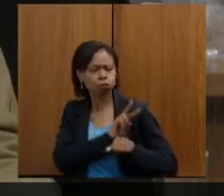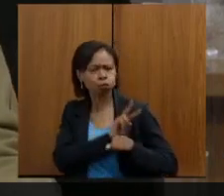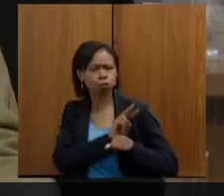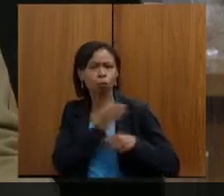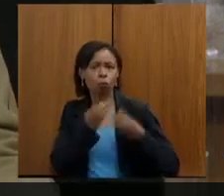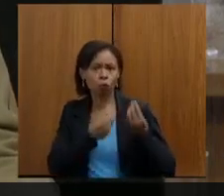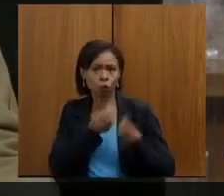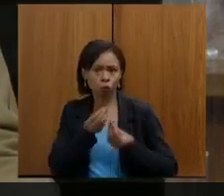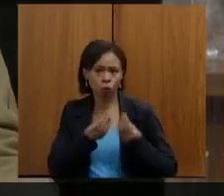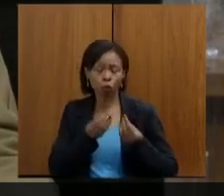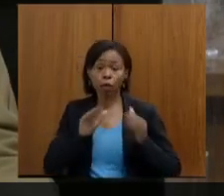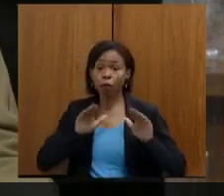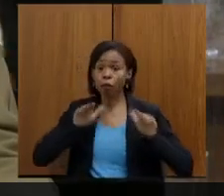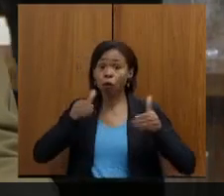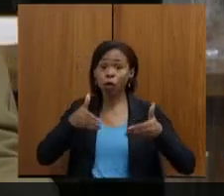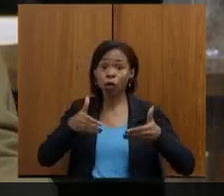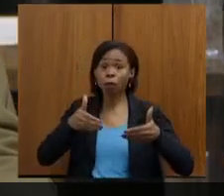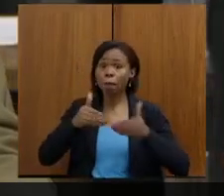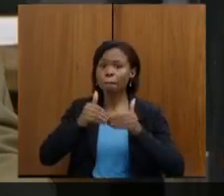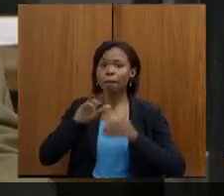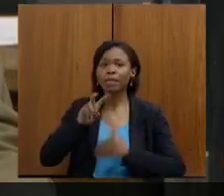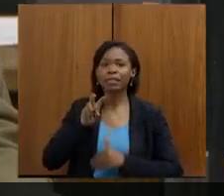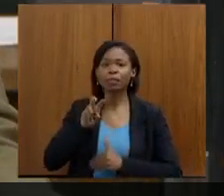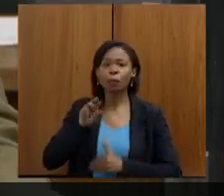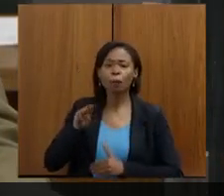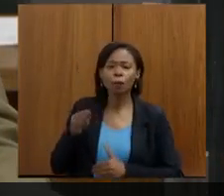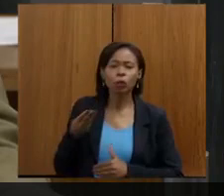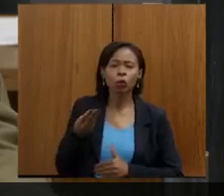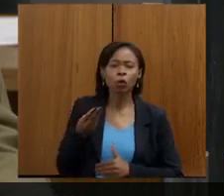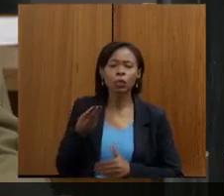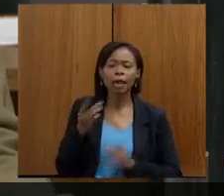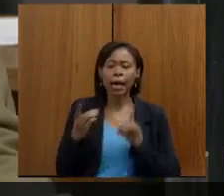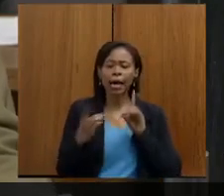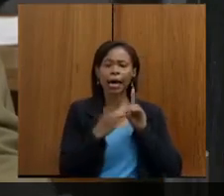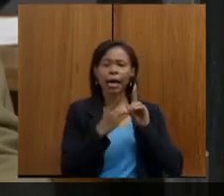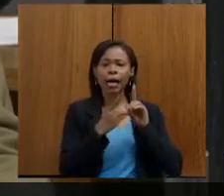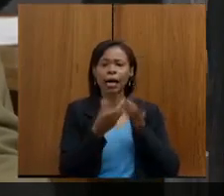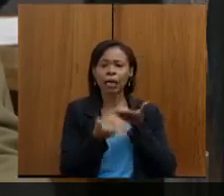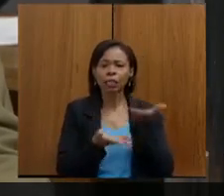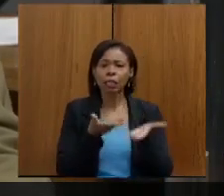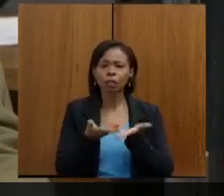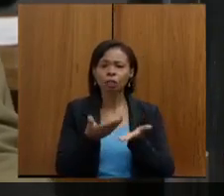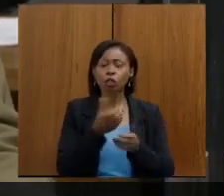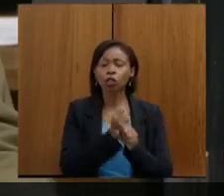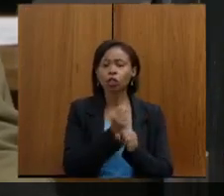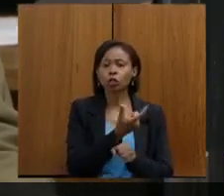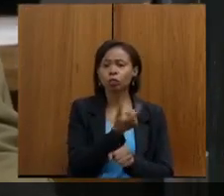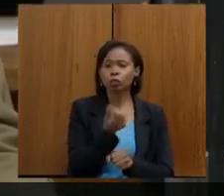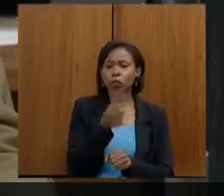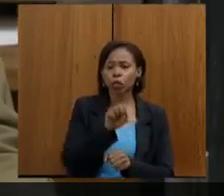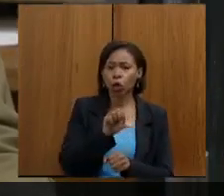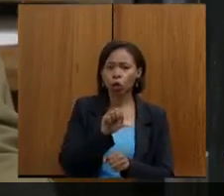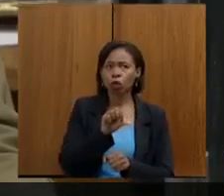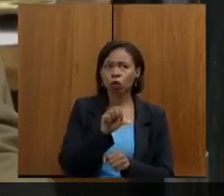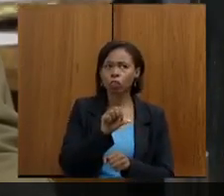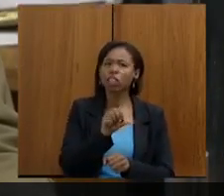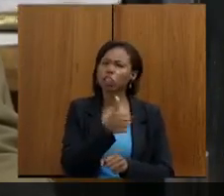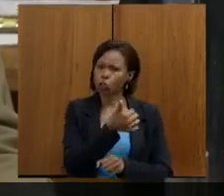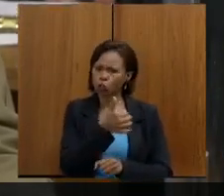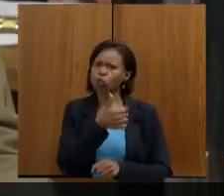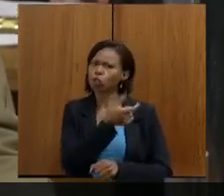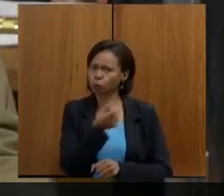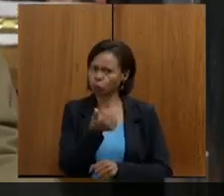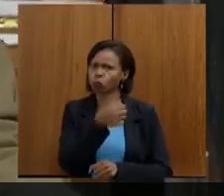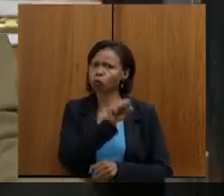nós focamos aqui ó são mais de quase cinco milhões de atendimentos realizados de 2019 até agora em 2018 e nesse período